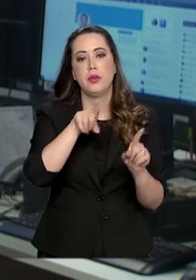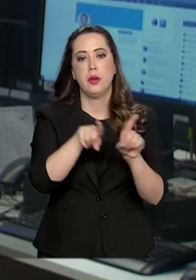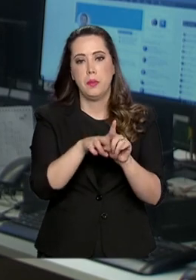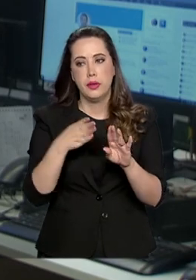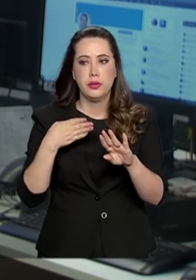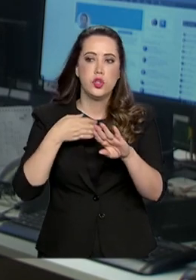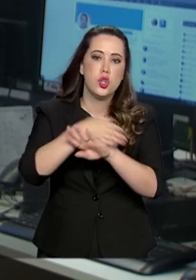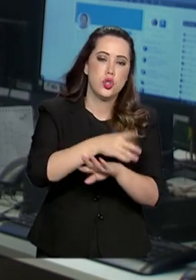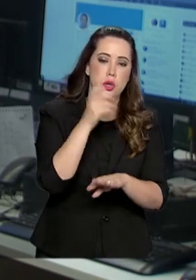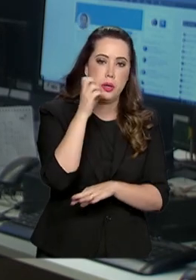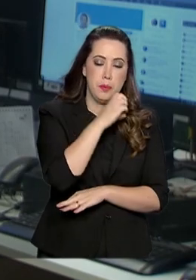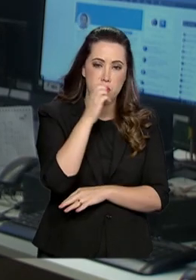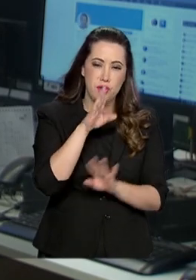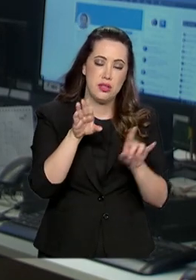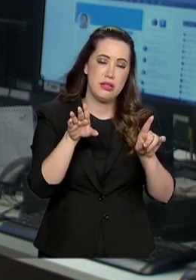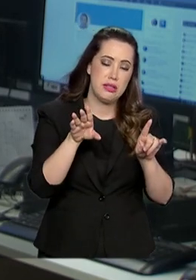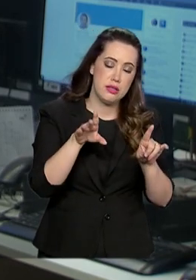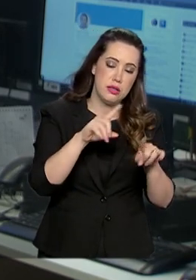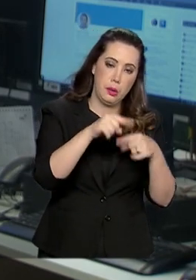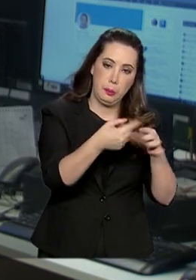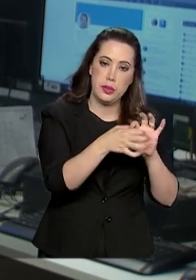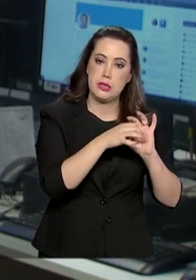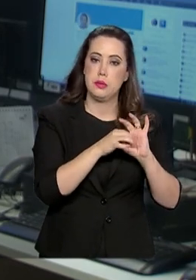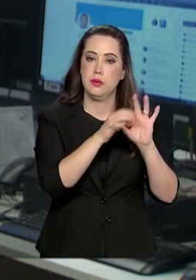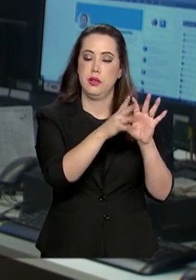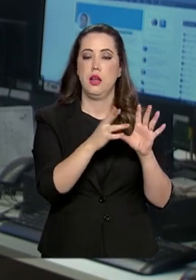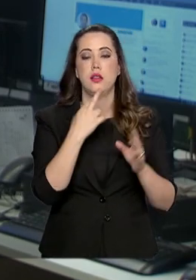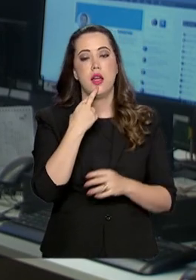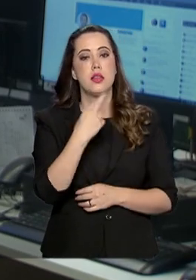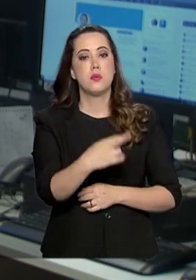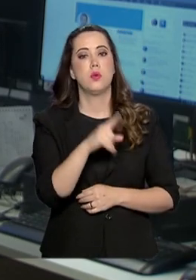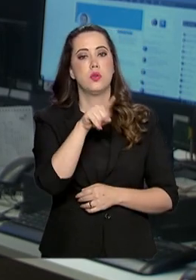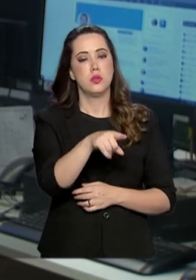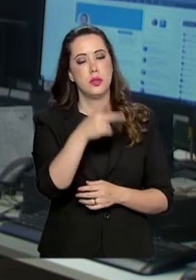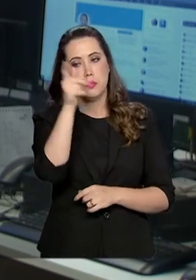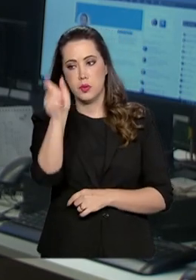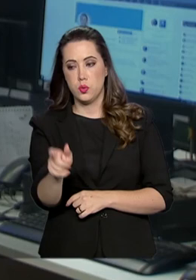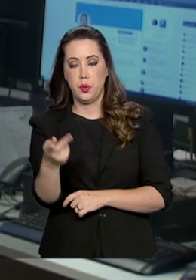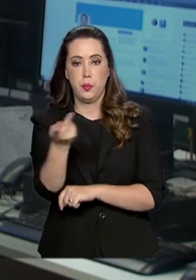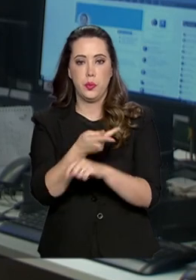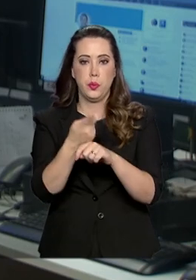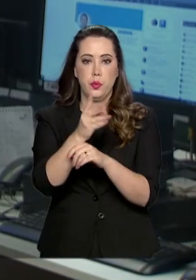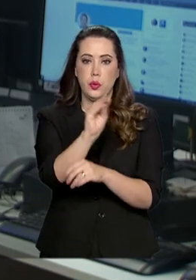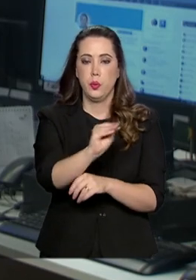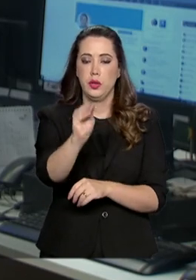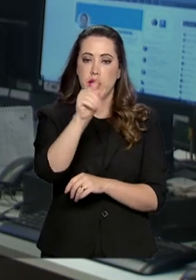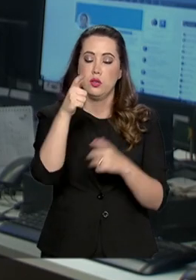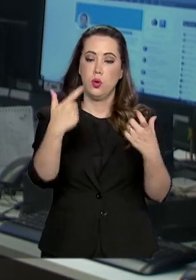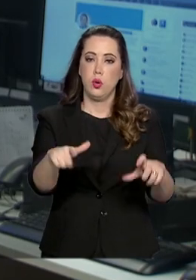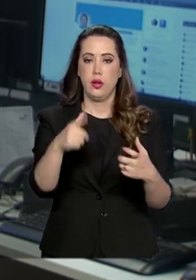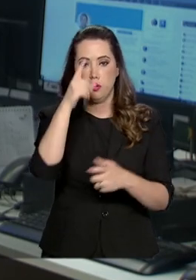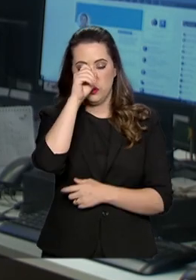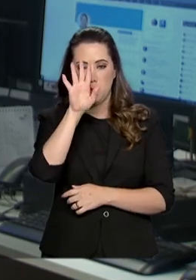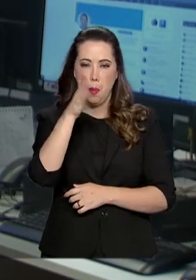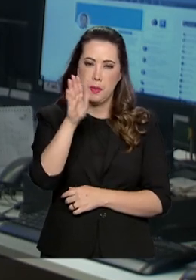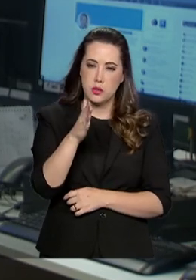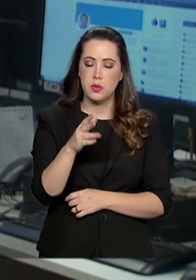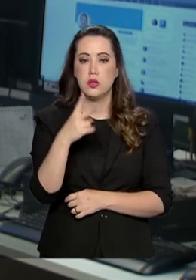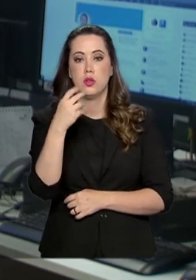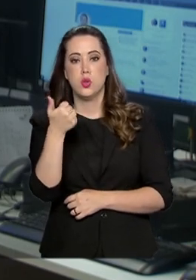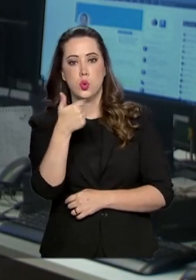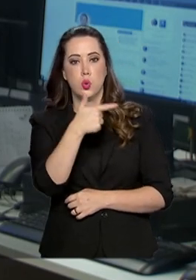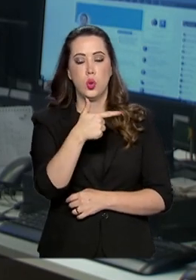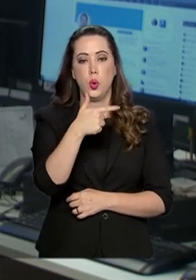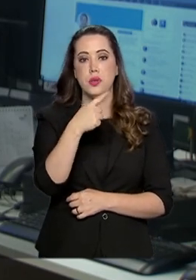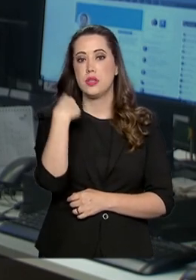urgência até a alta. O resultado de tudo isso é que o paciente que busca atendimento nessas emergências fica em média 12